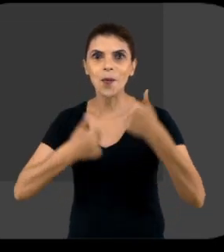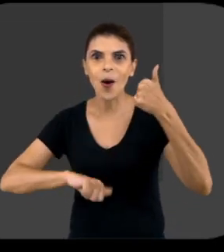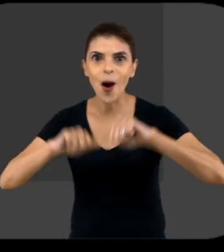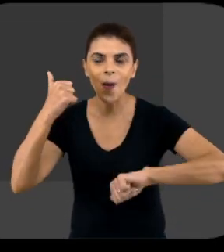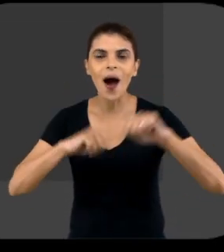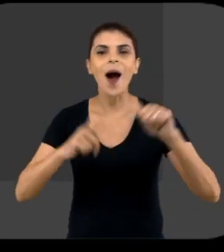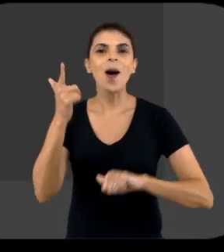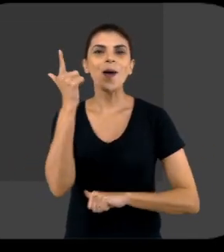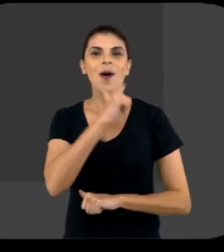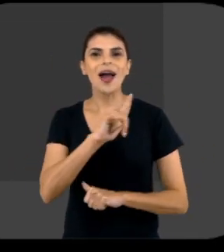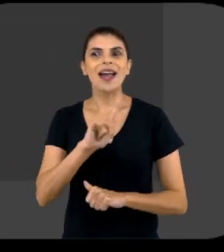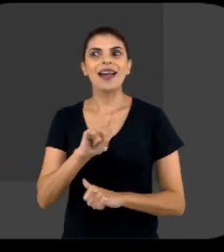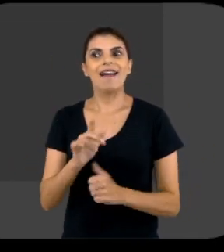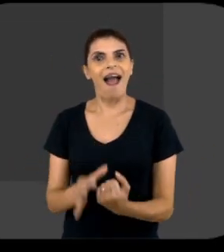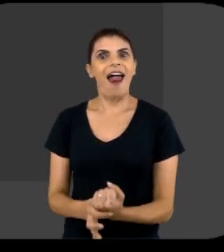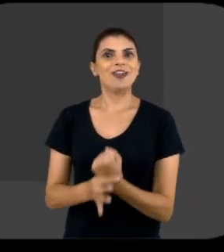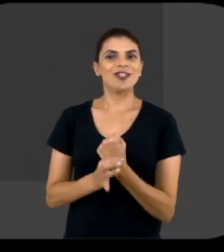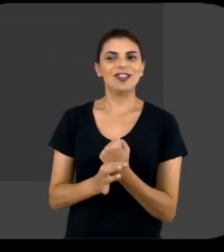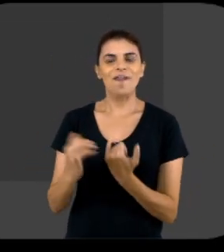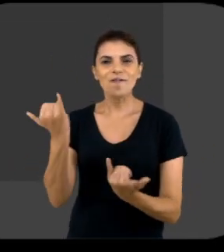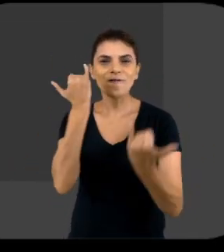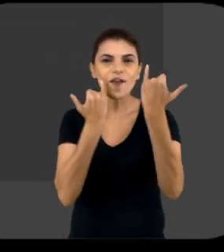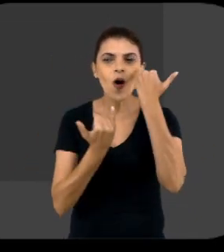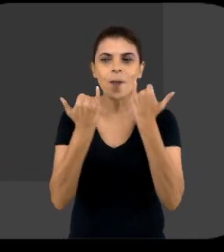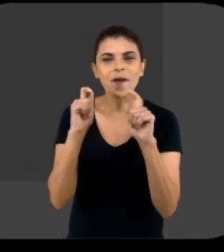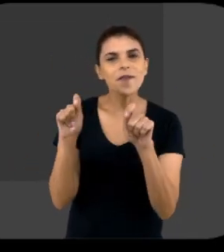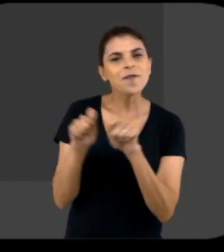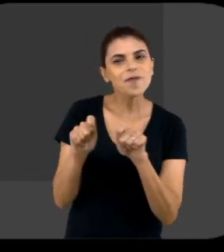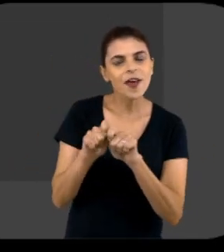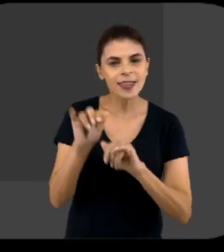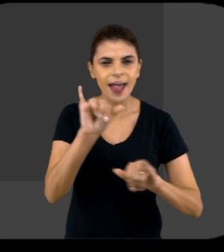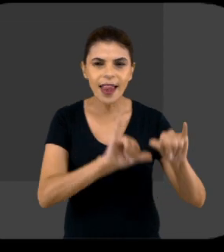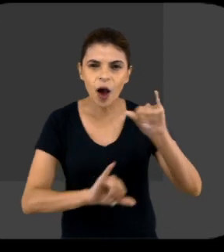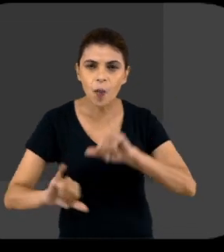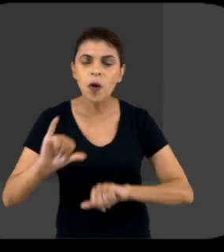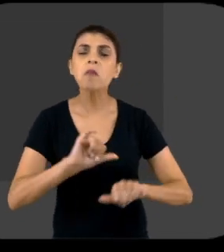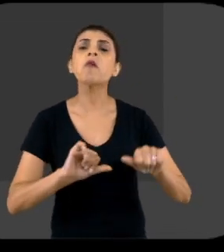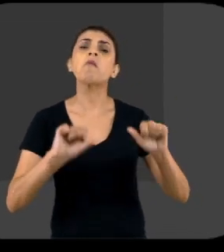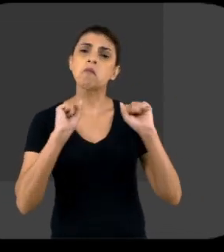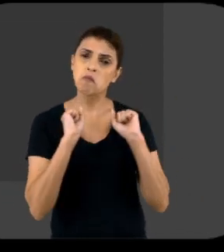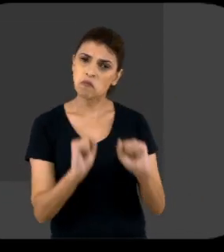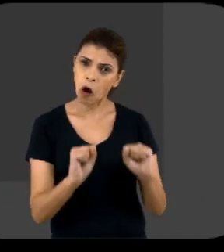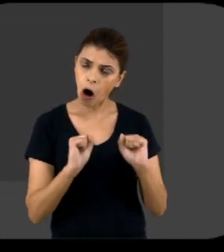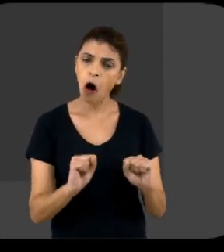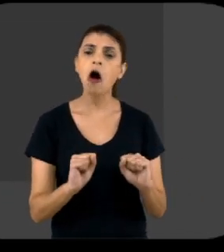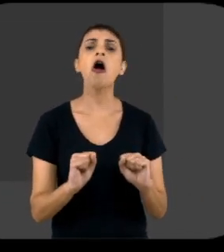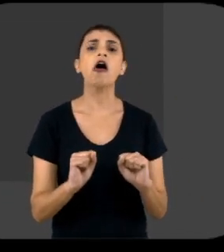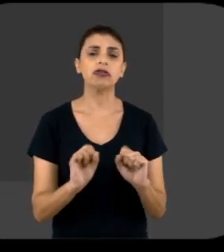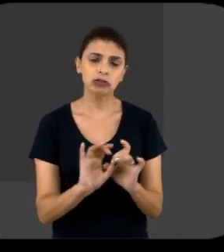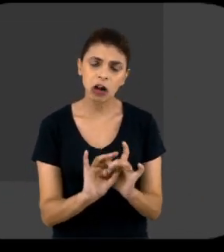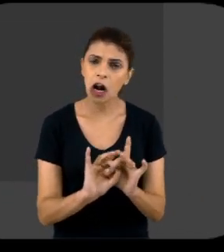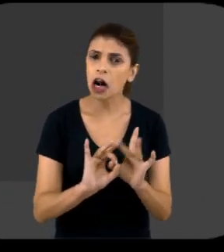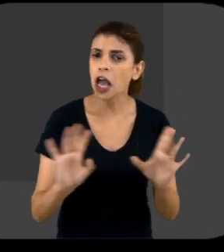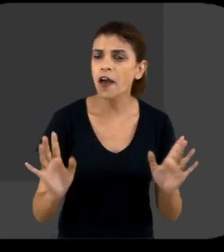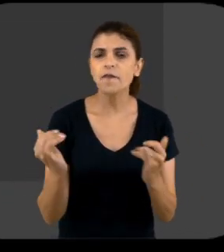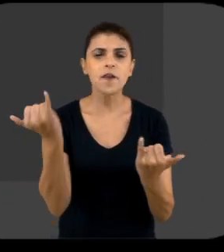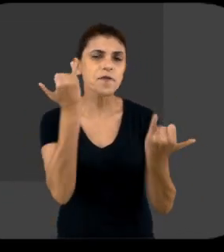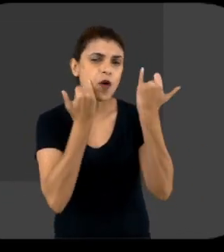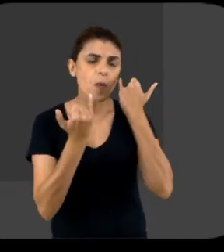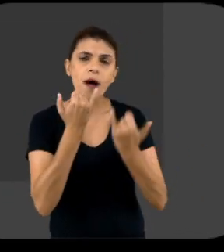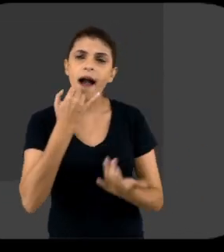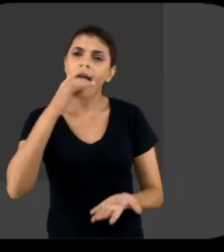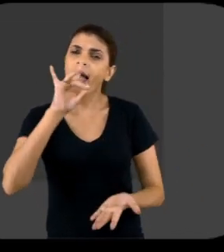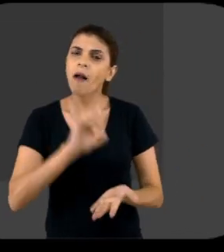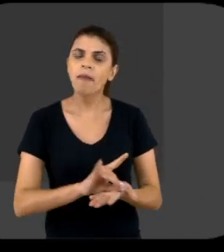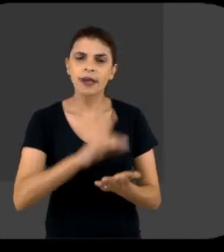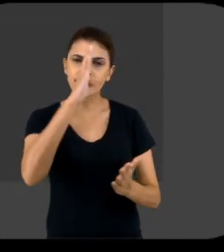qualidade é a garantia de que as informações prestadas pelo laboratório são informações fidedignas, são informações